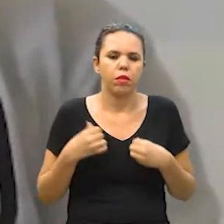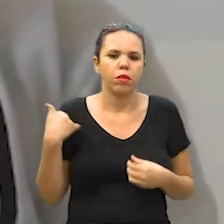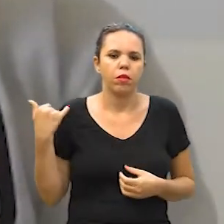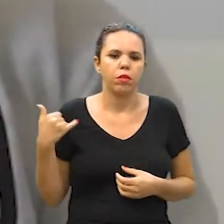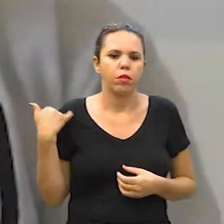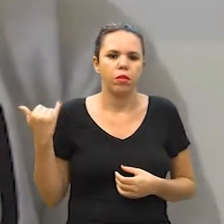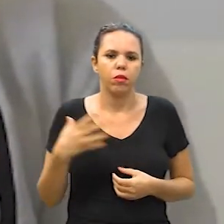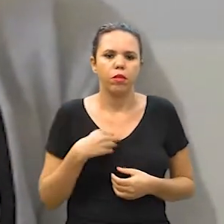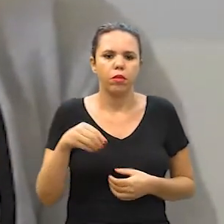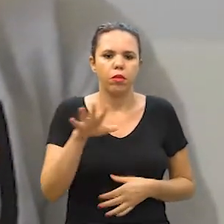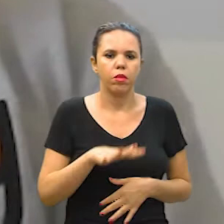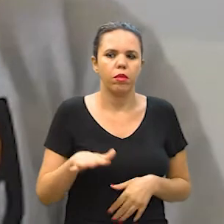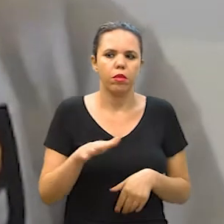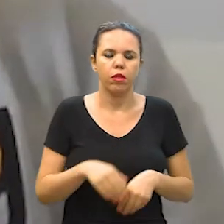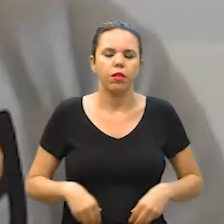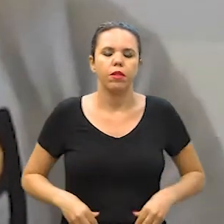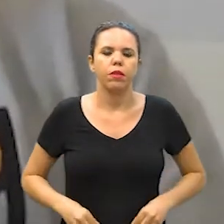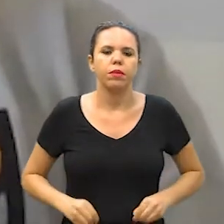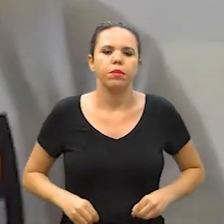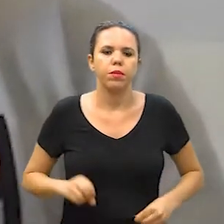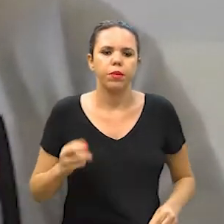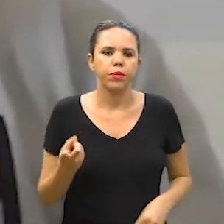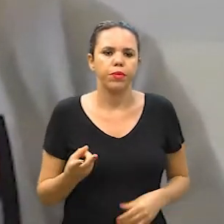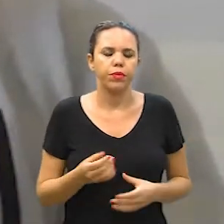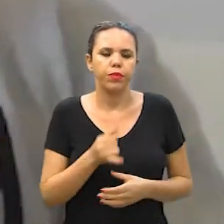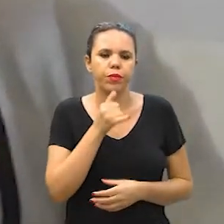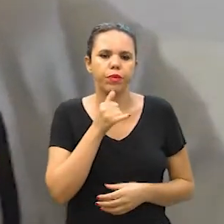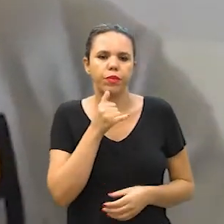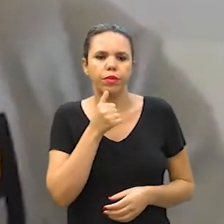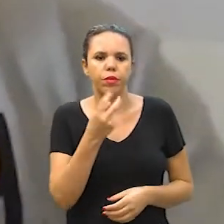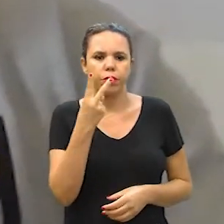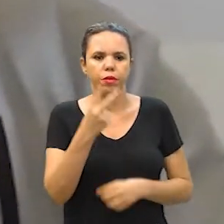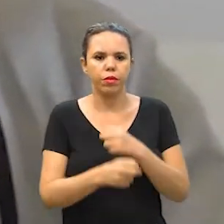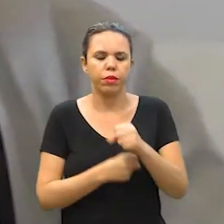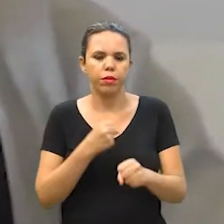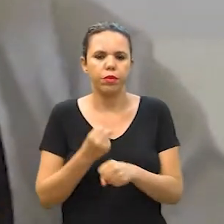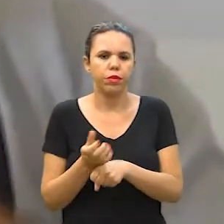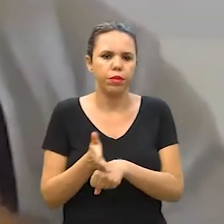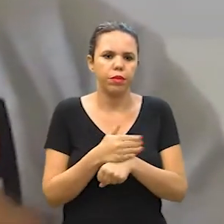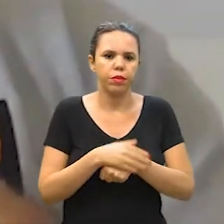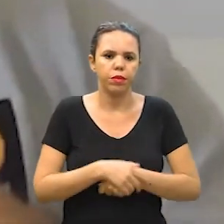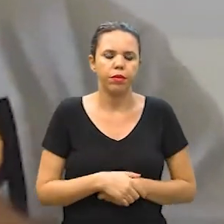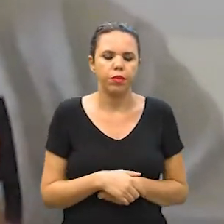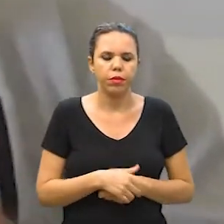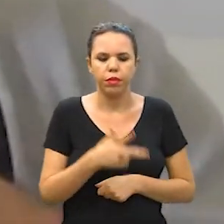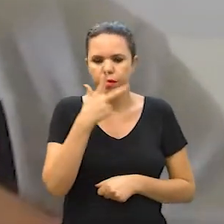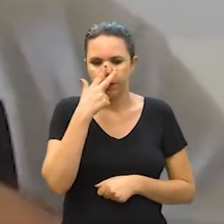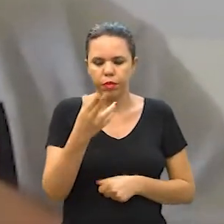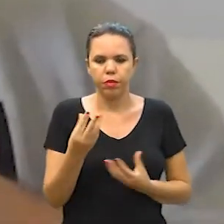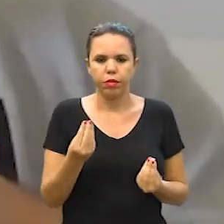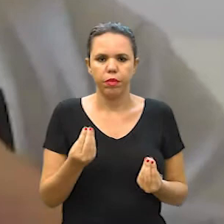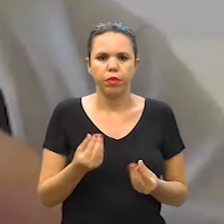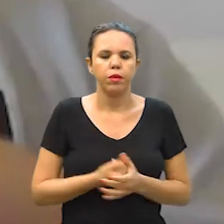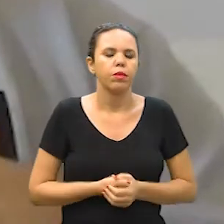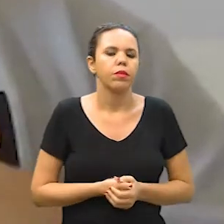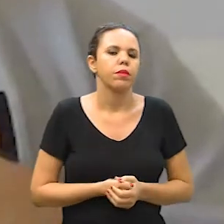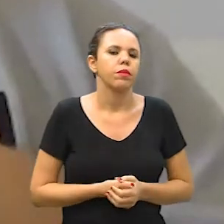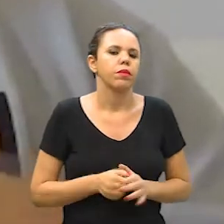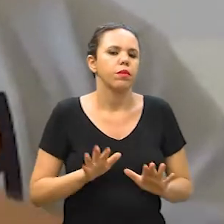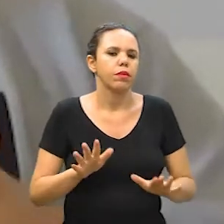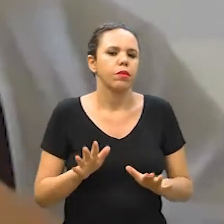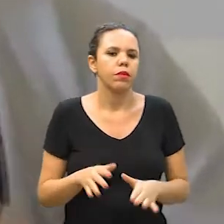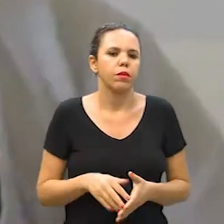idade dos filhos, ou seja, pelo menos uns 2 anos antes. Parece muito,